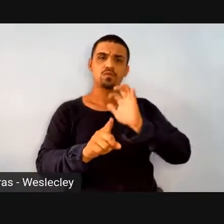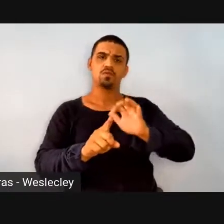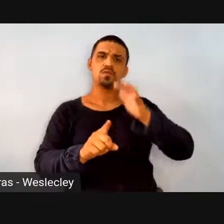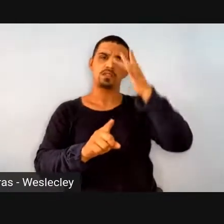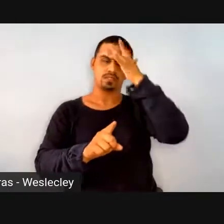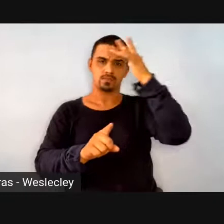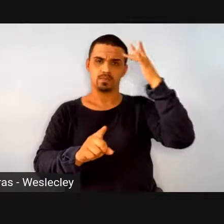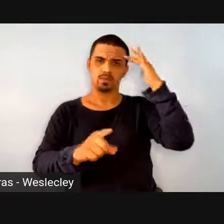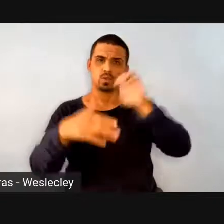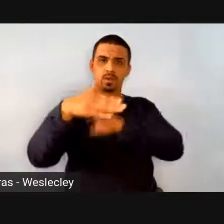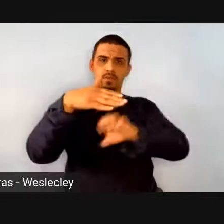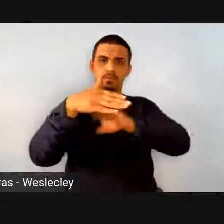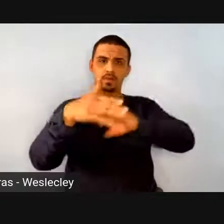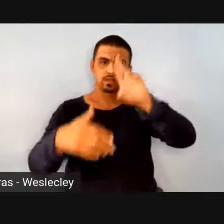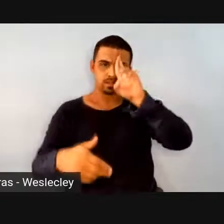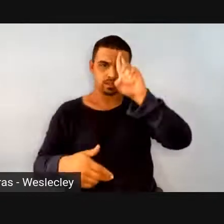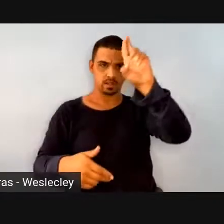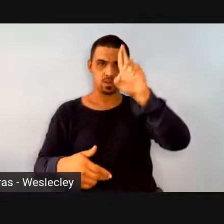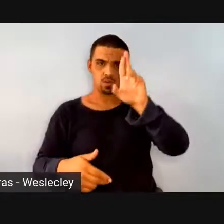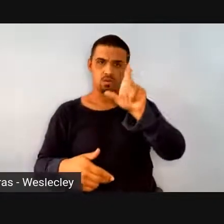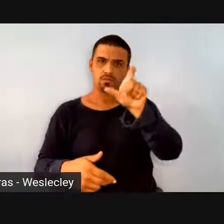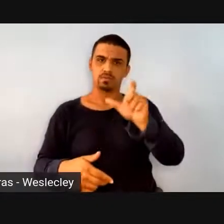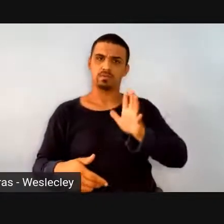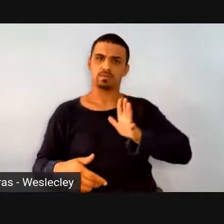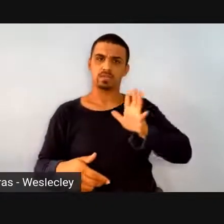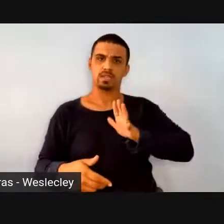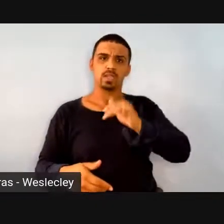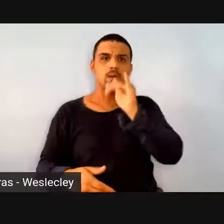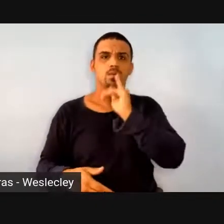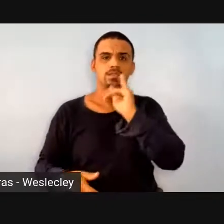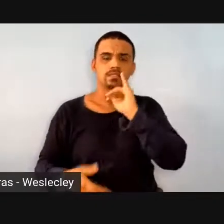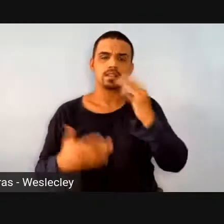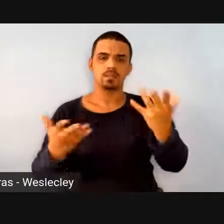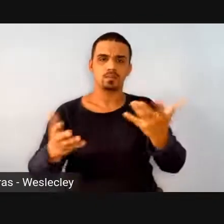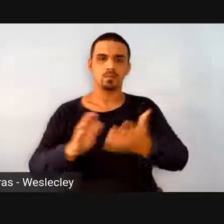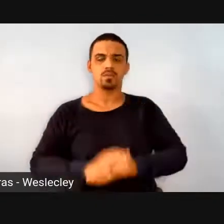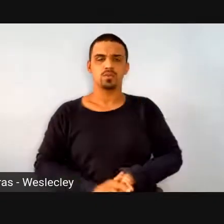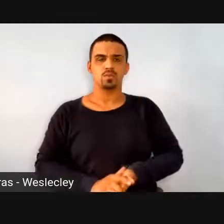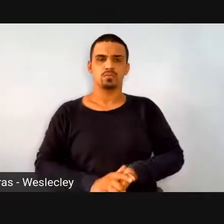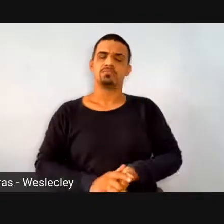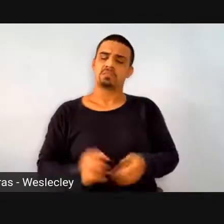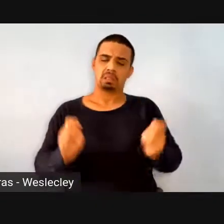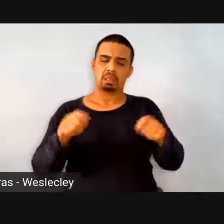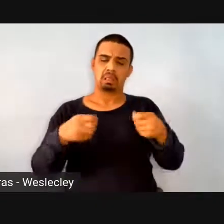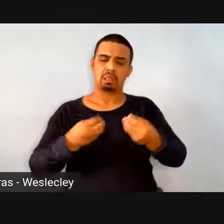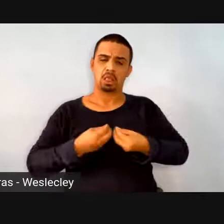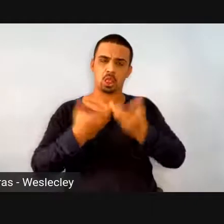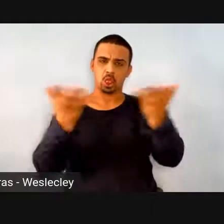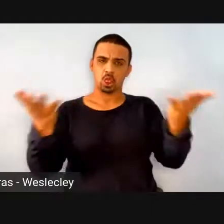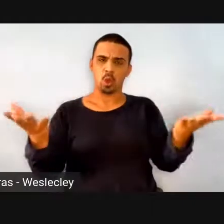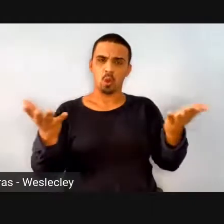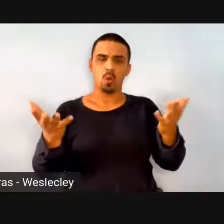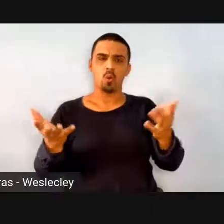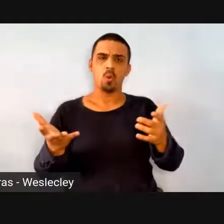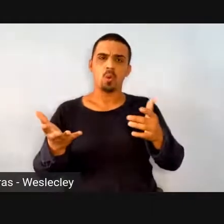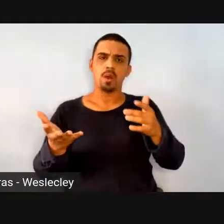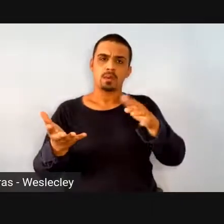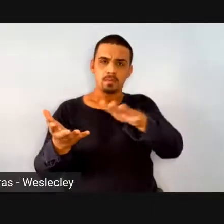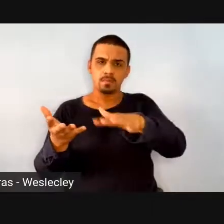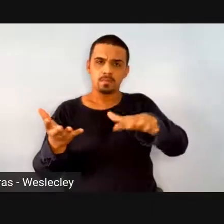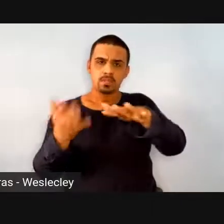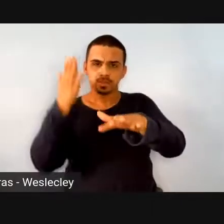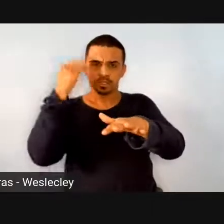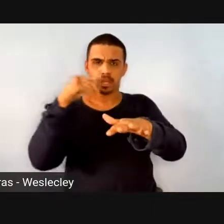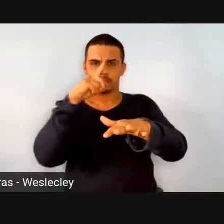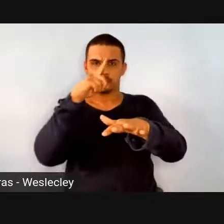dinheiro como pessoa física e tivesse disposto a doar, mesmo nesse ambiente perigoso, correndo o risco de sofrer